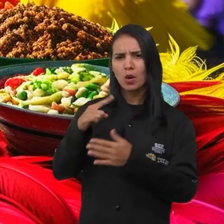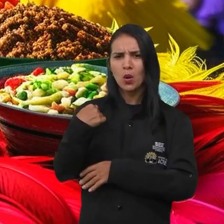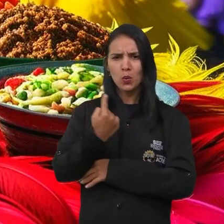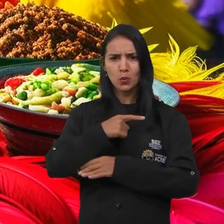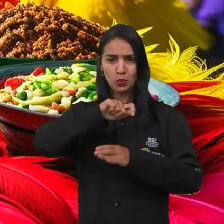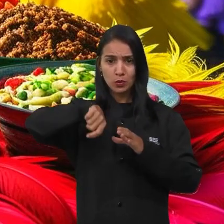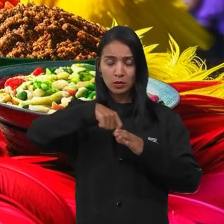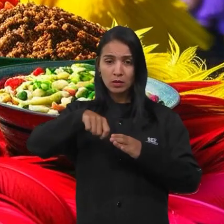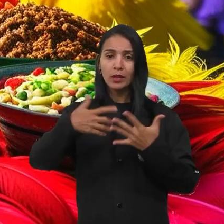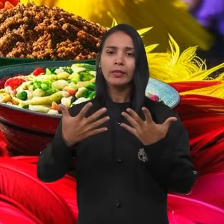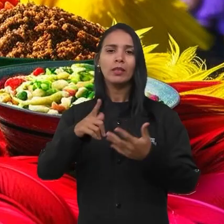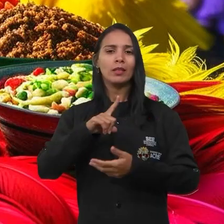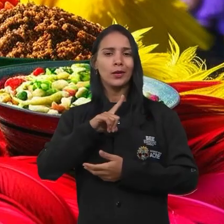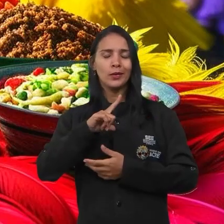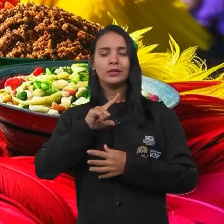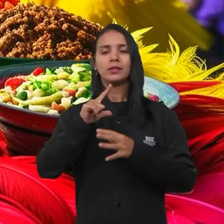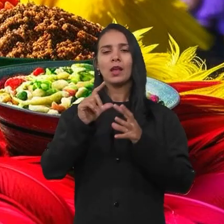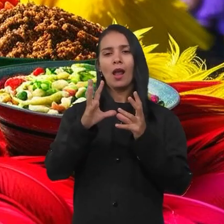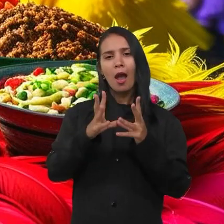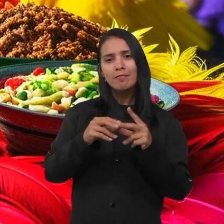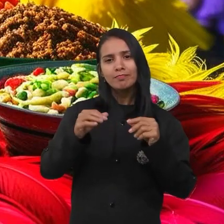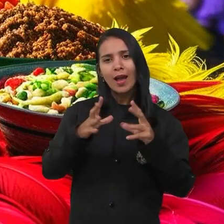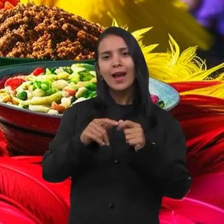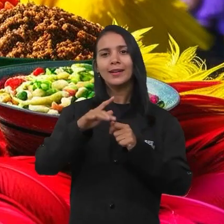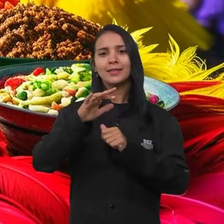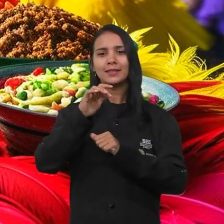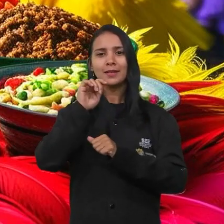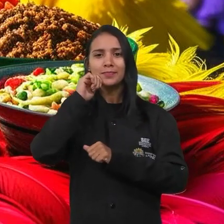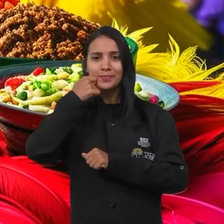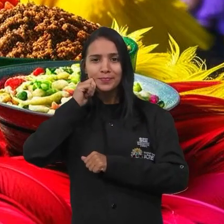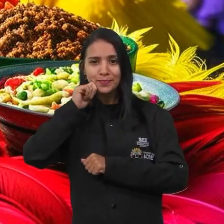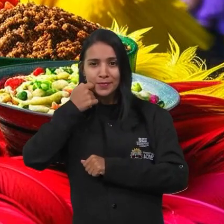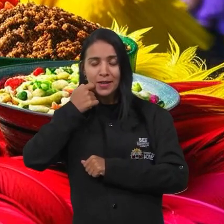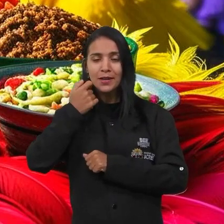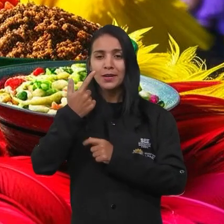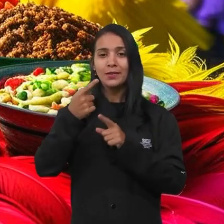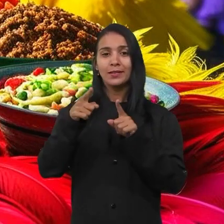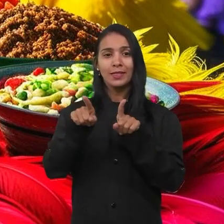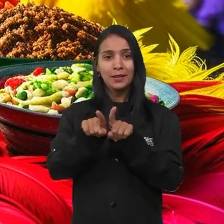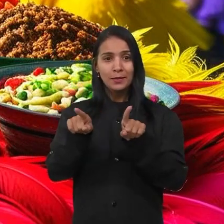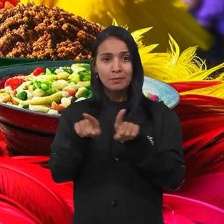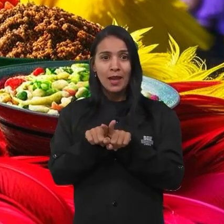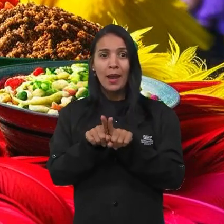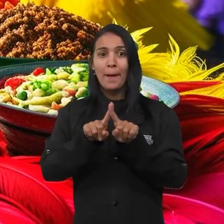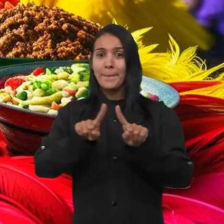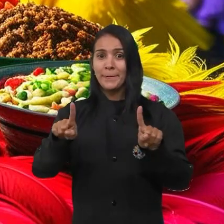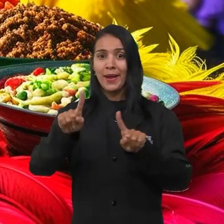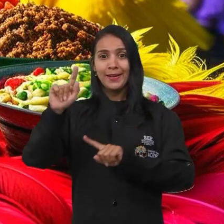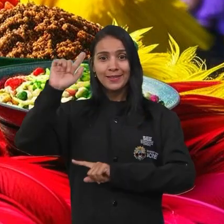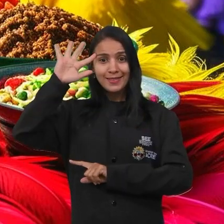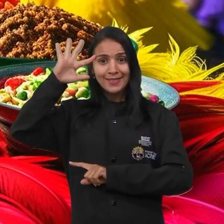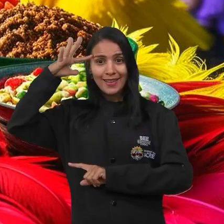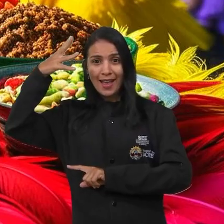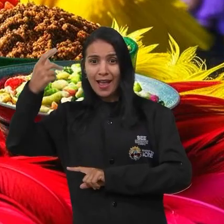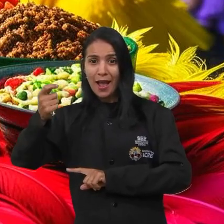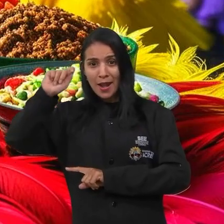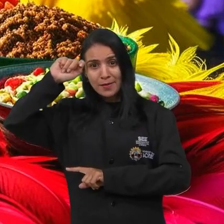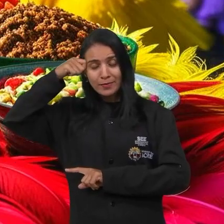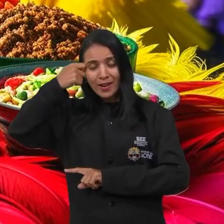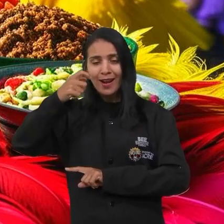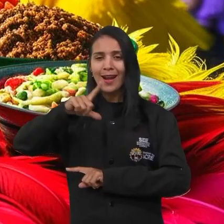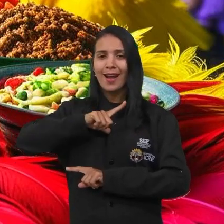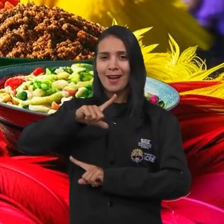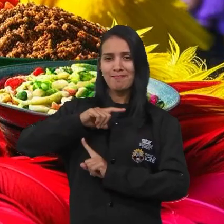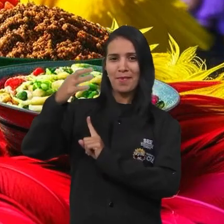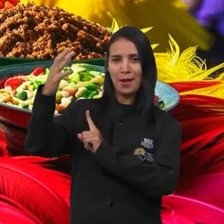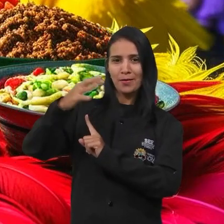As massas, os pães. Na culinária africana, a gente tem aí a presença do delicioso azeite